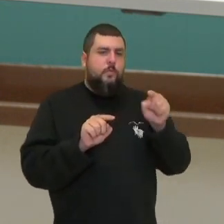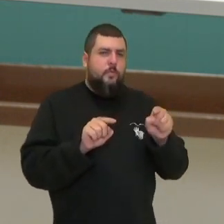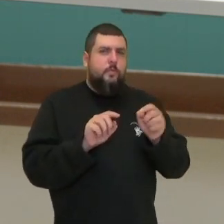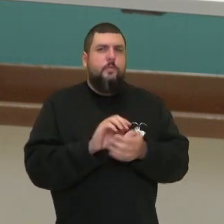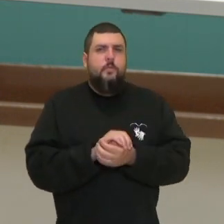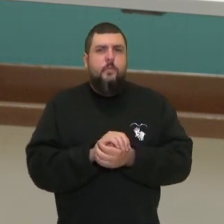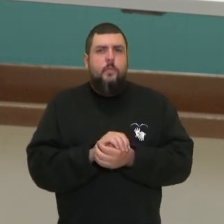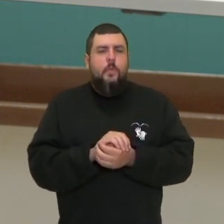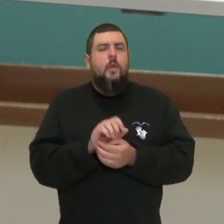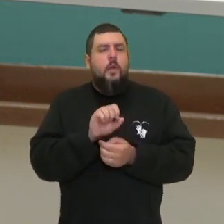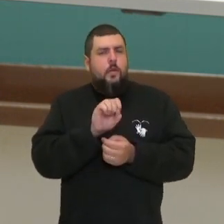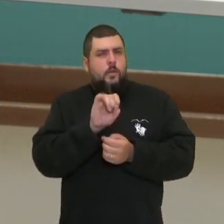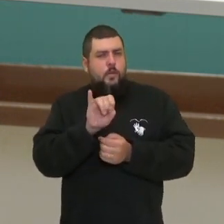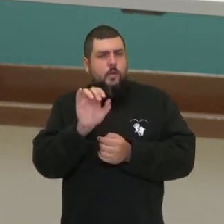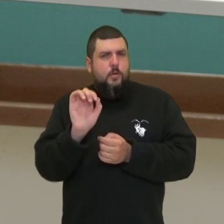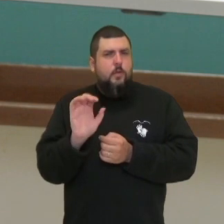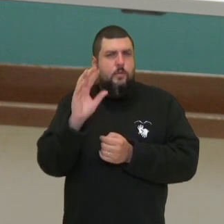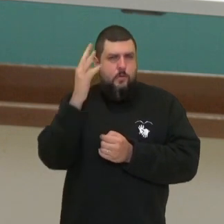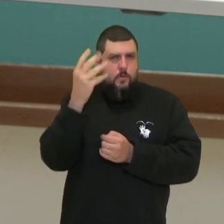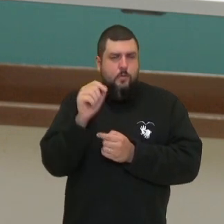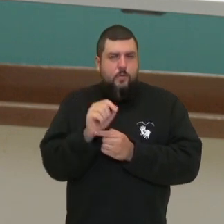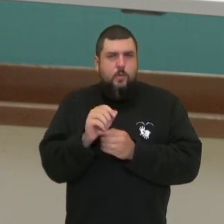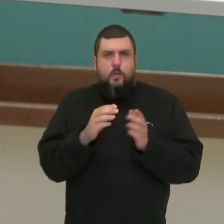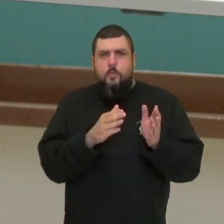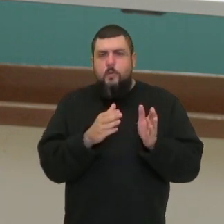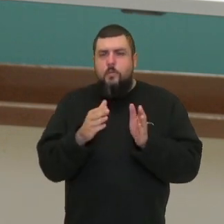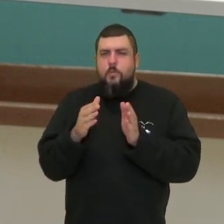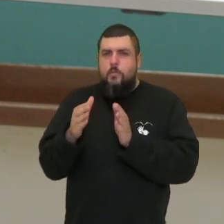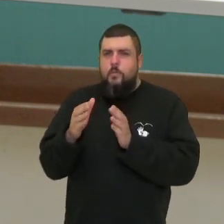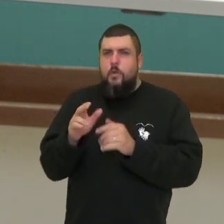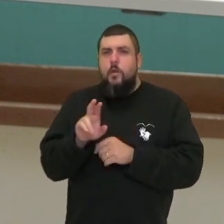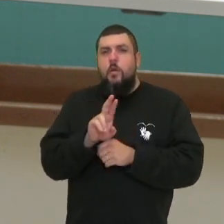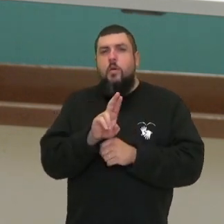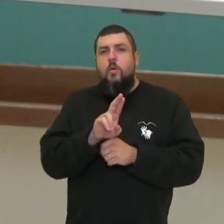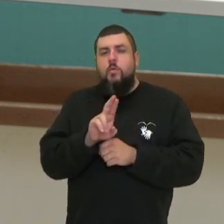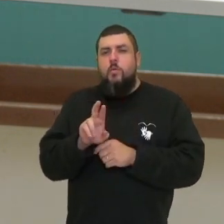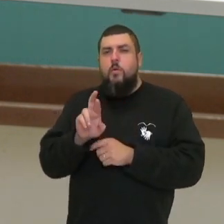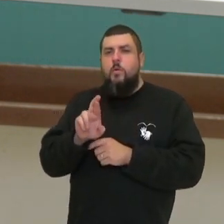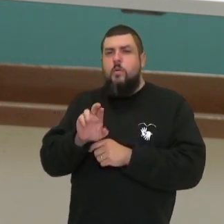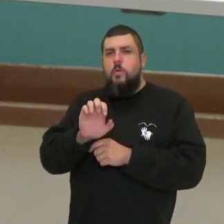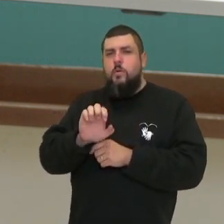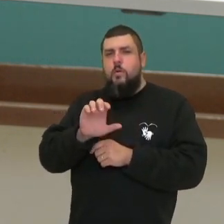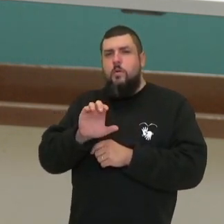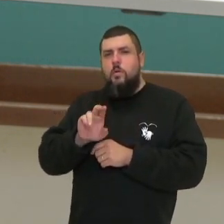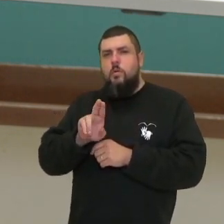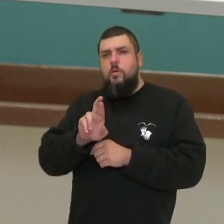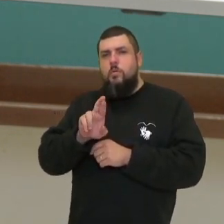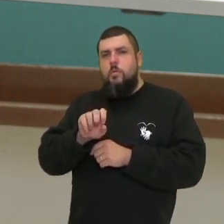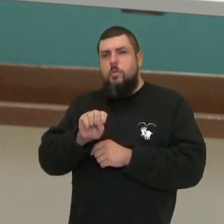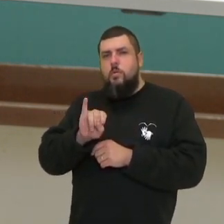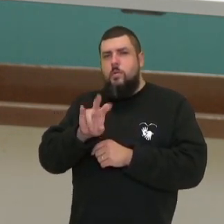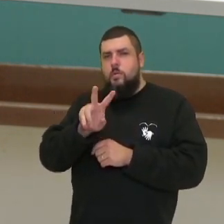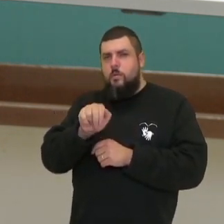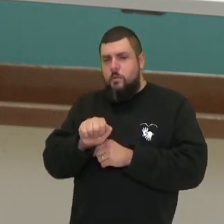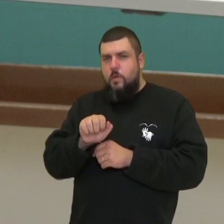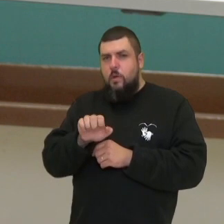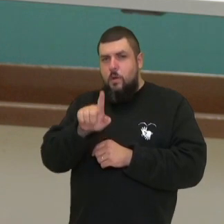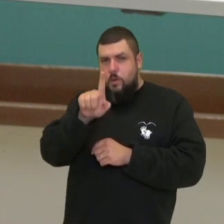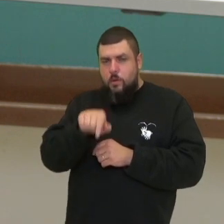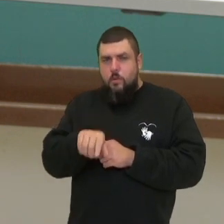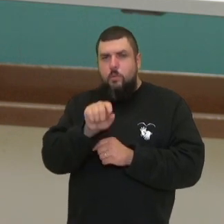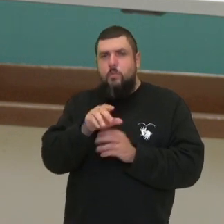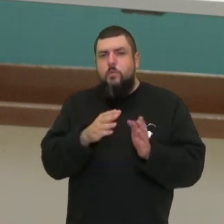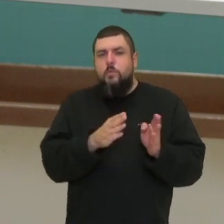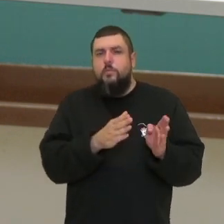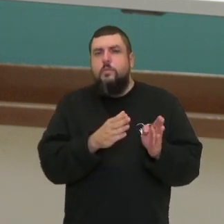Quando isso acontece, a sequência é chamada recursiva, certo? Então, sequência recursiva é toda